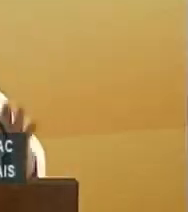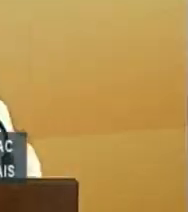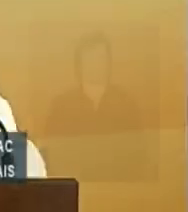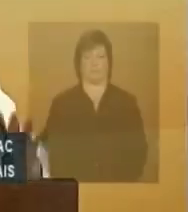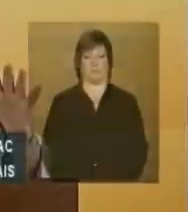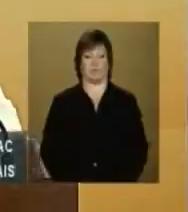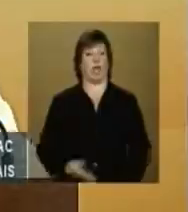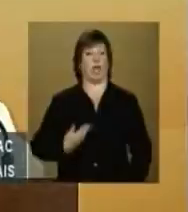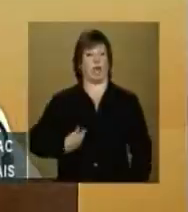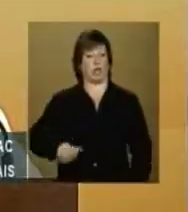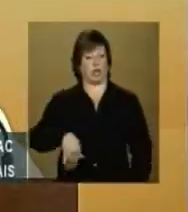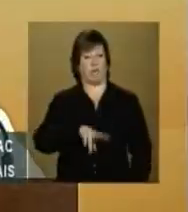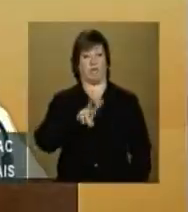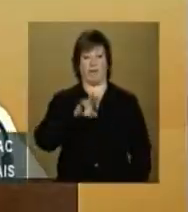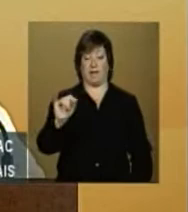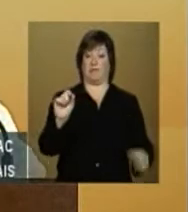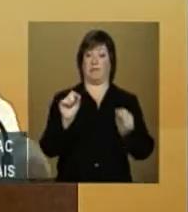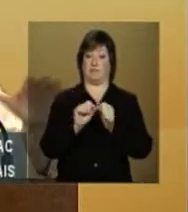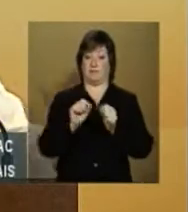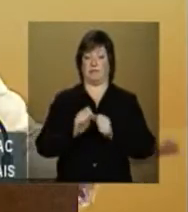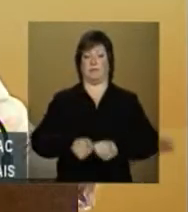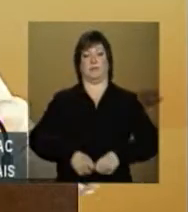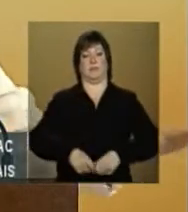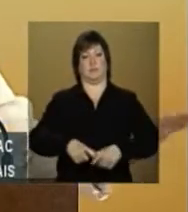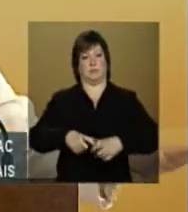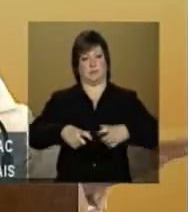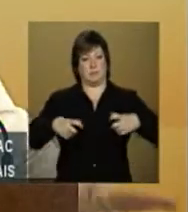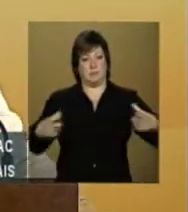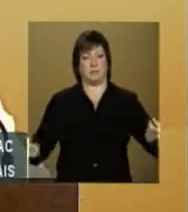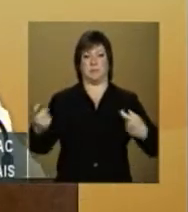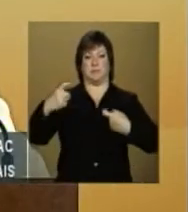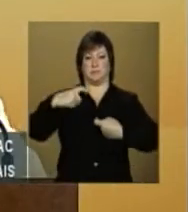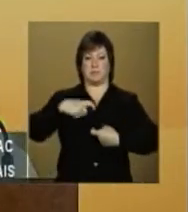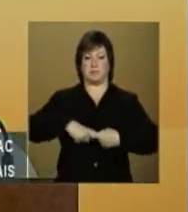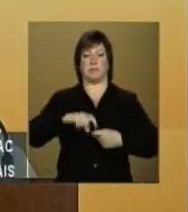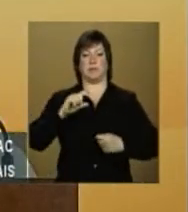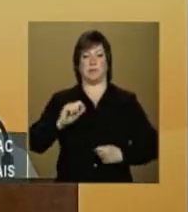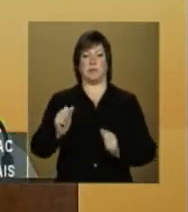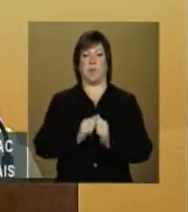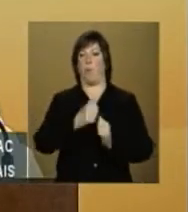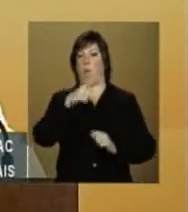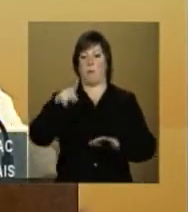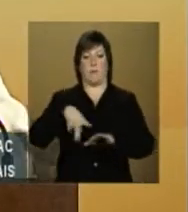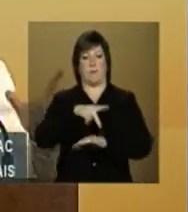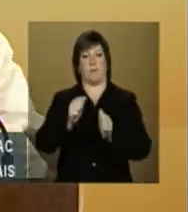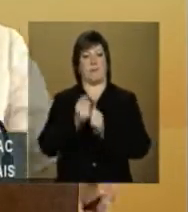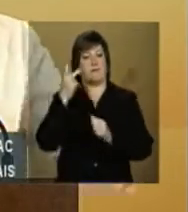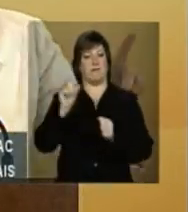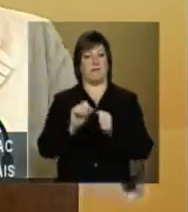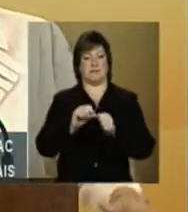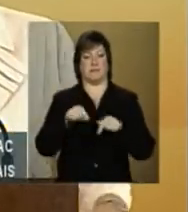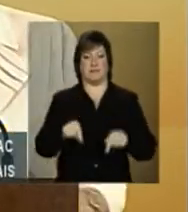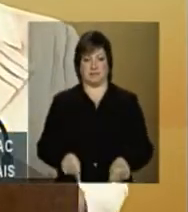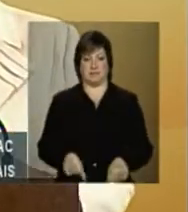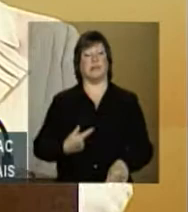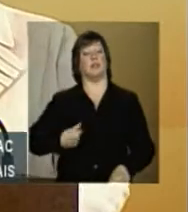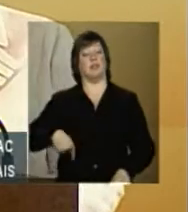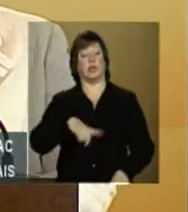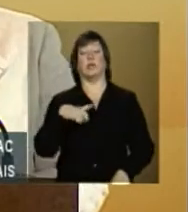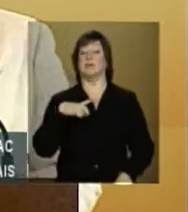Nós vamos criar e expandir parcerias internacionais para fazer isso. E estamos